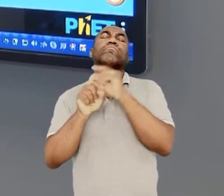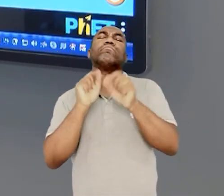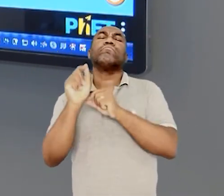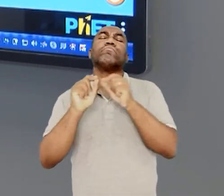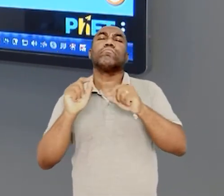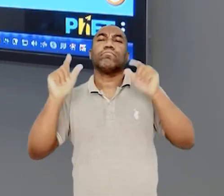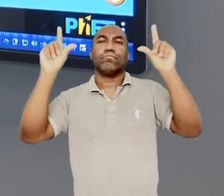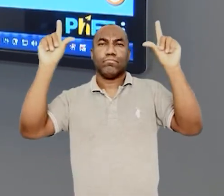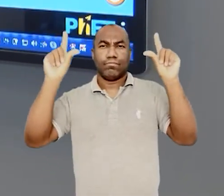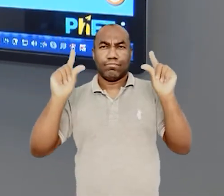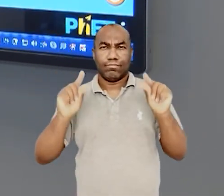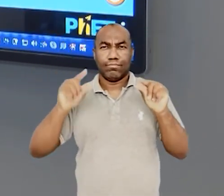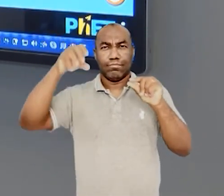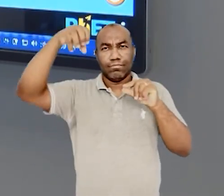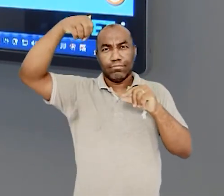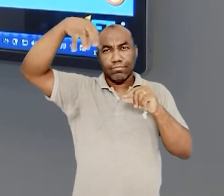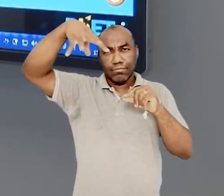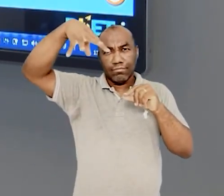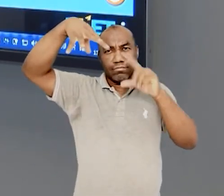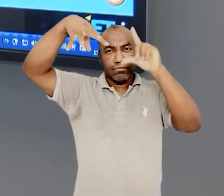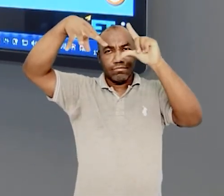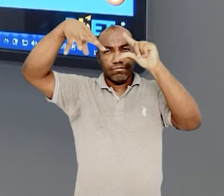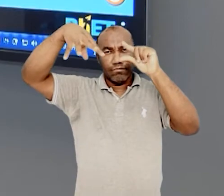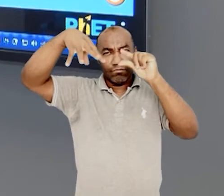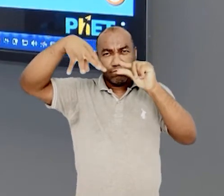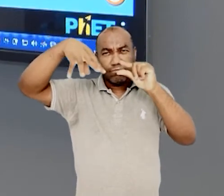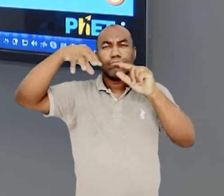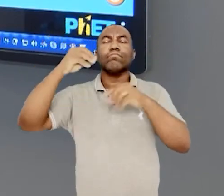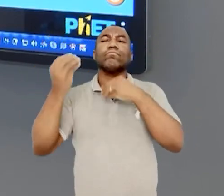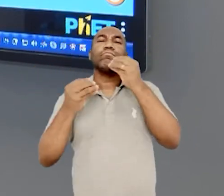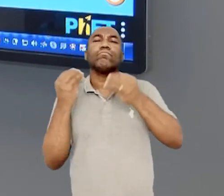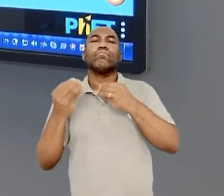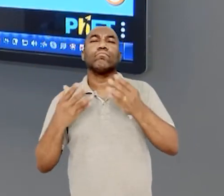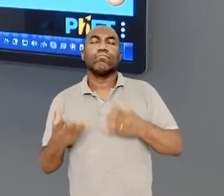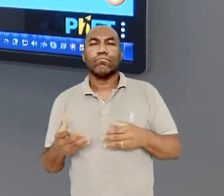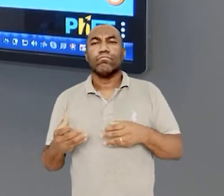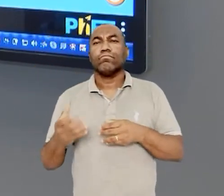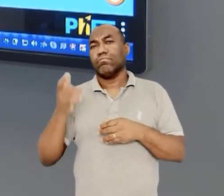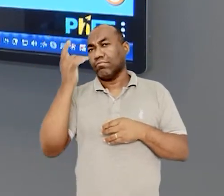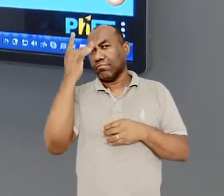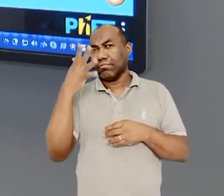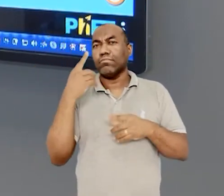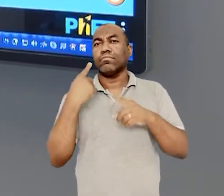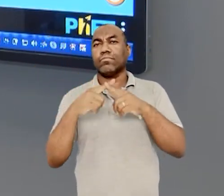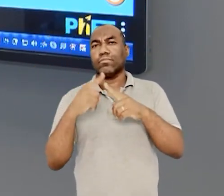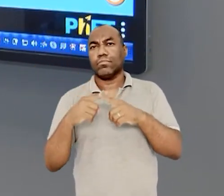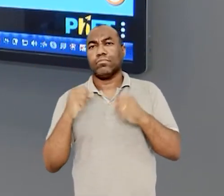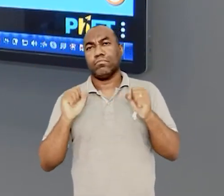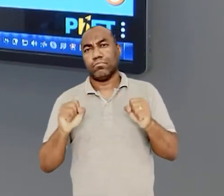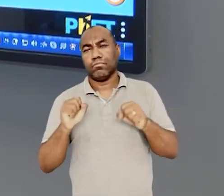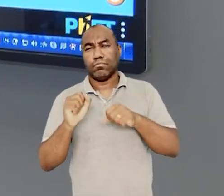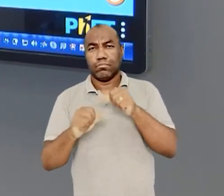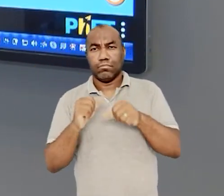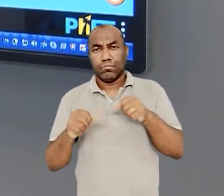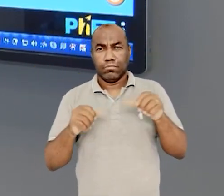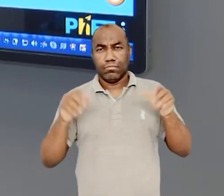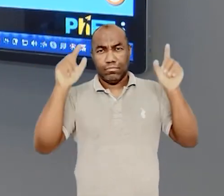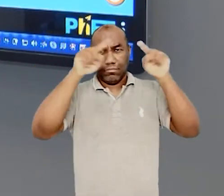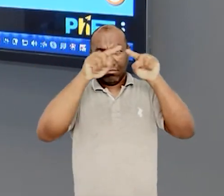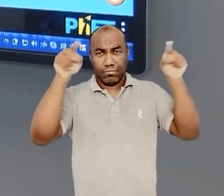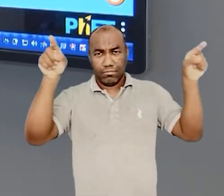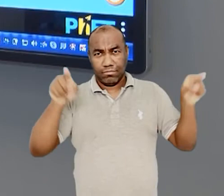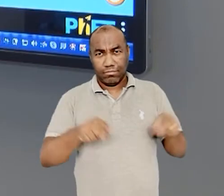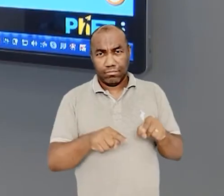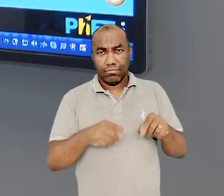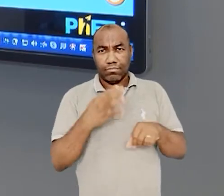posso diminuir o brilho dessa lâmpada? É fácil a resposta. Eu posso colocar no circuito